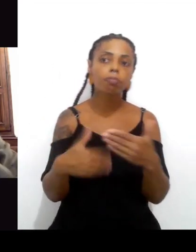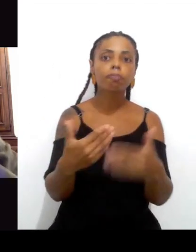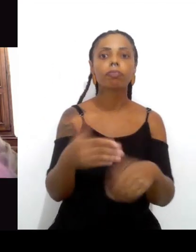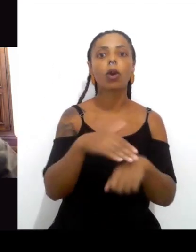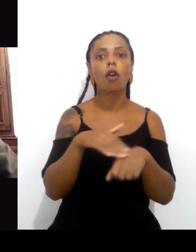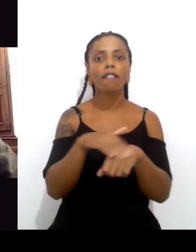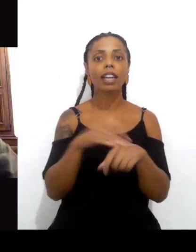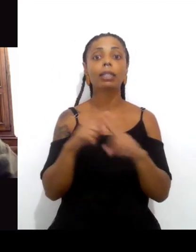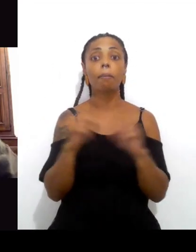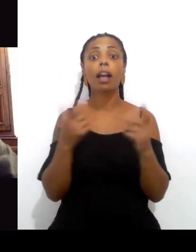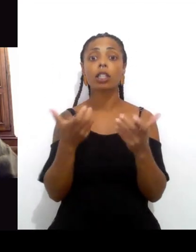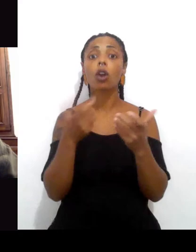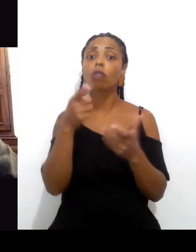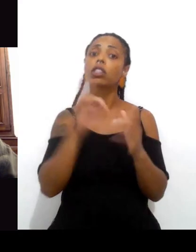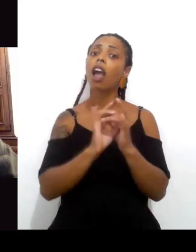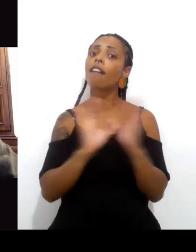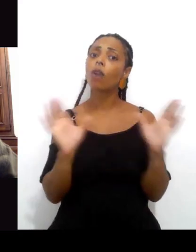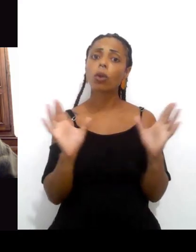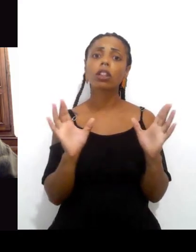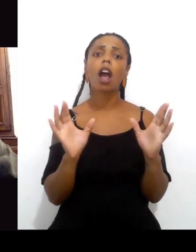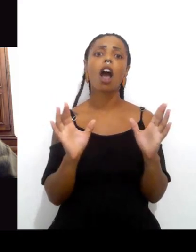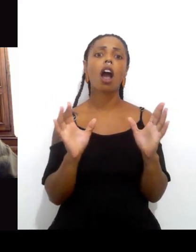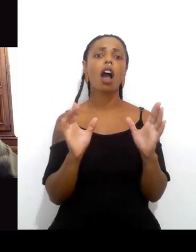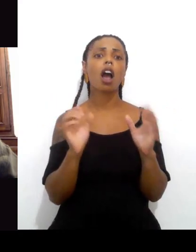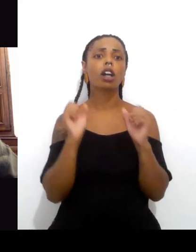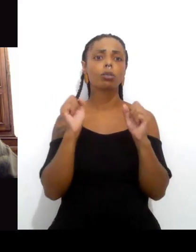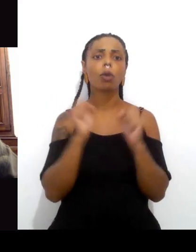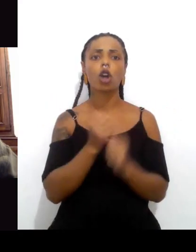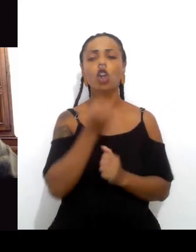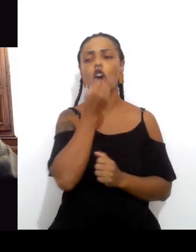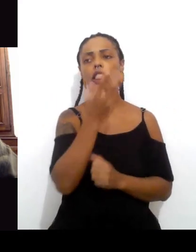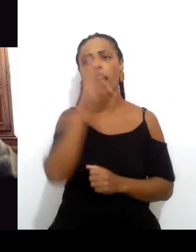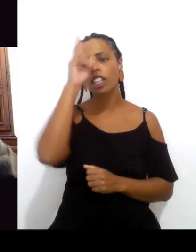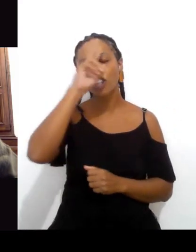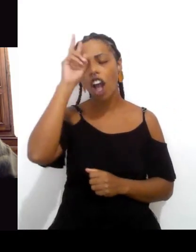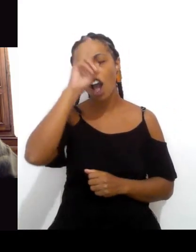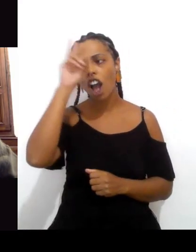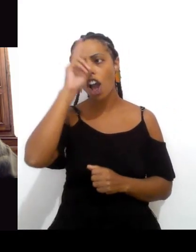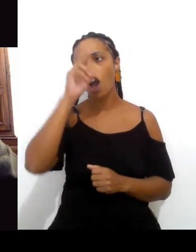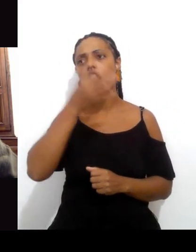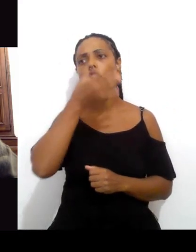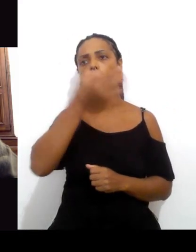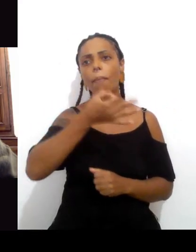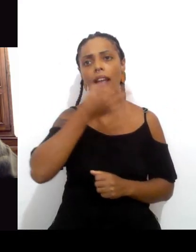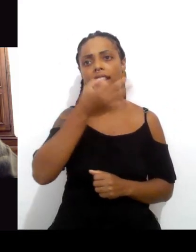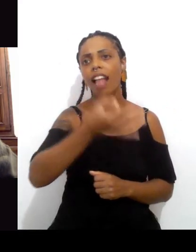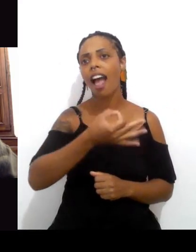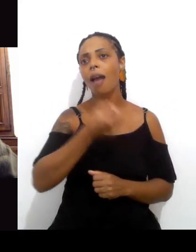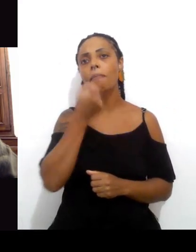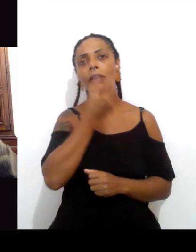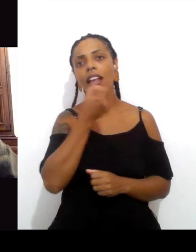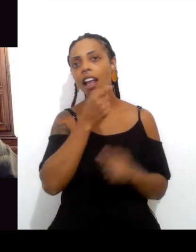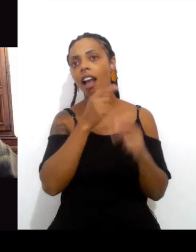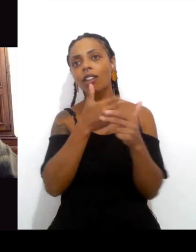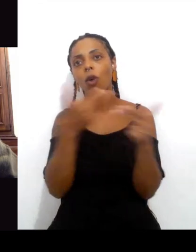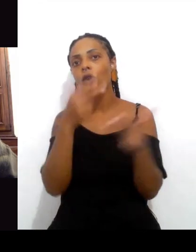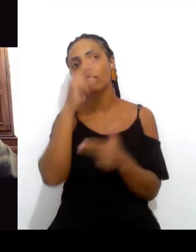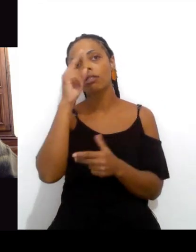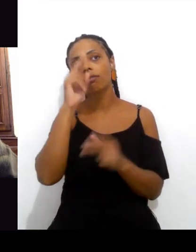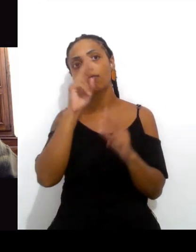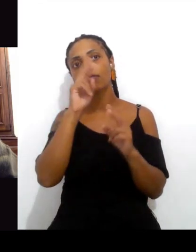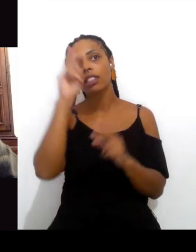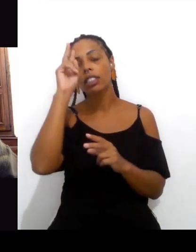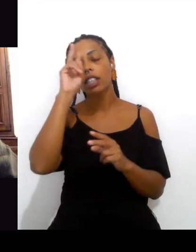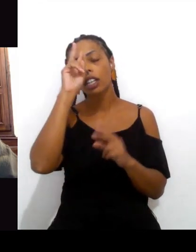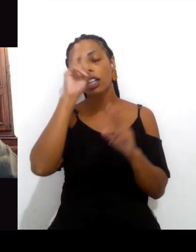eu também gostaria que você ficasse à vontade para trazer histórias comentários anedotas que exemplifiquem e atravessem